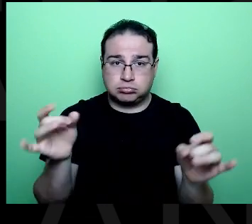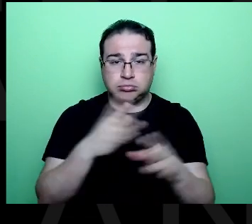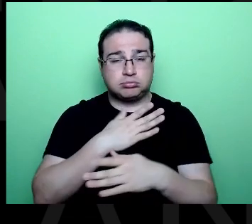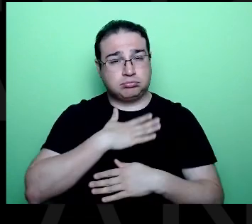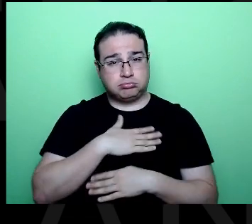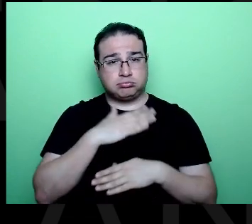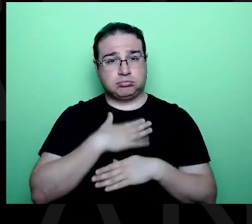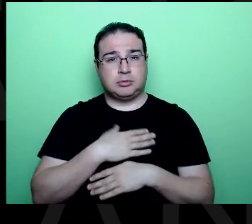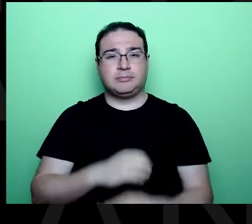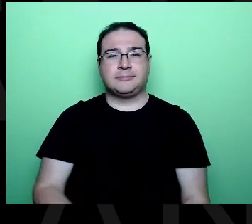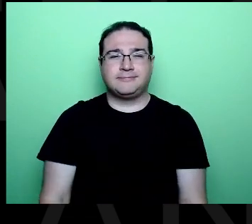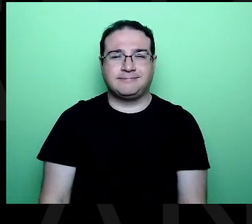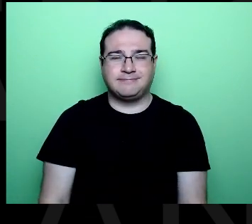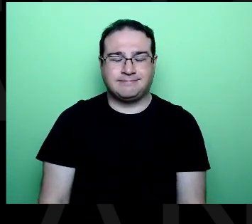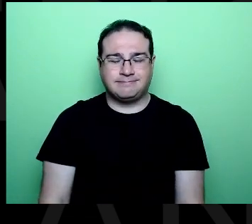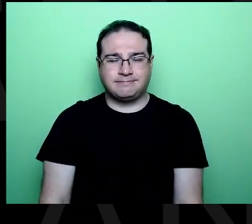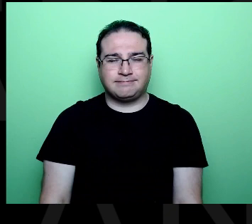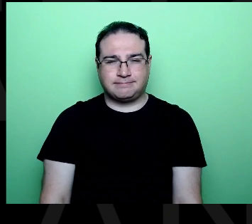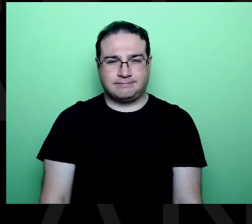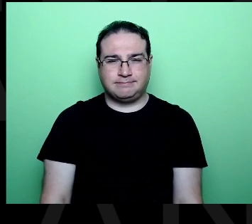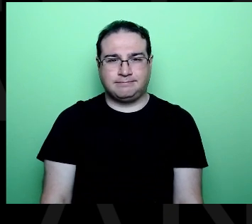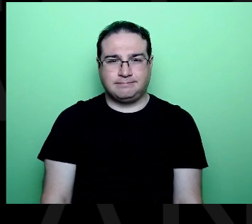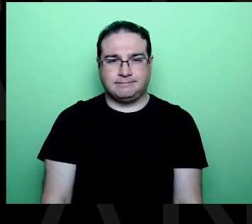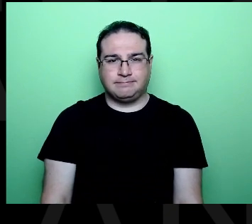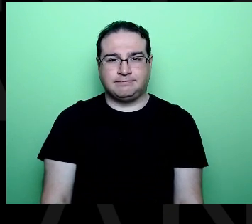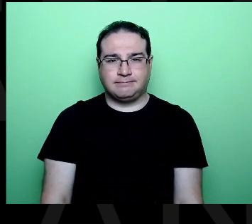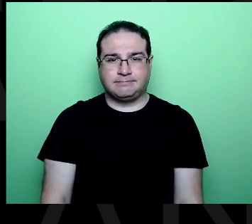daí sossega, assim, digamos.